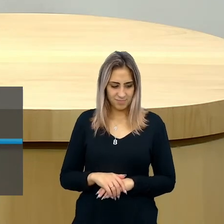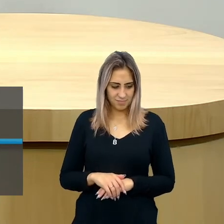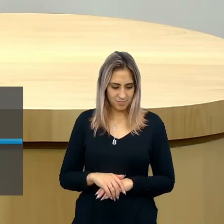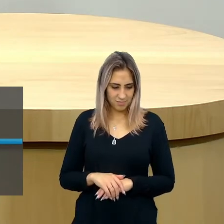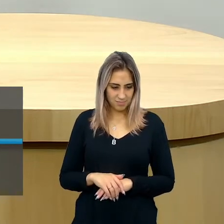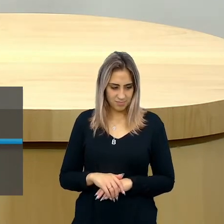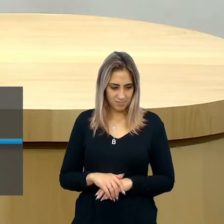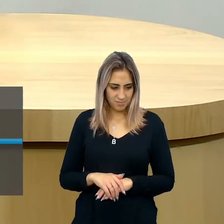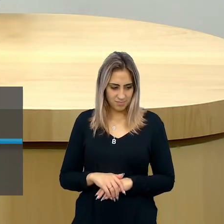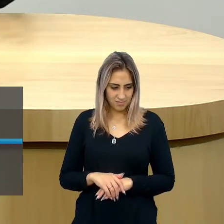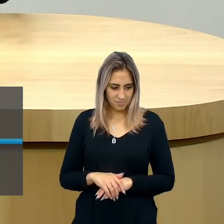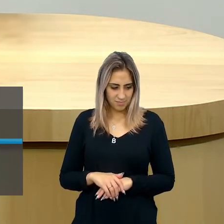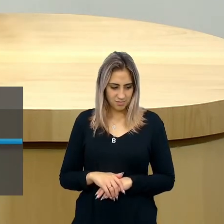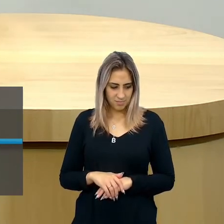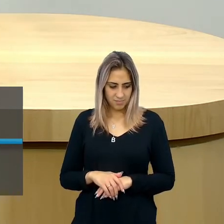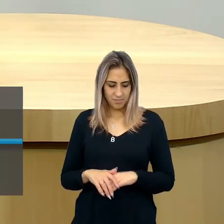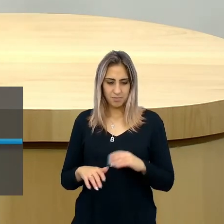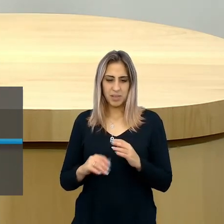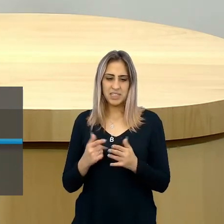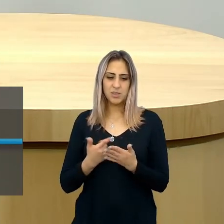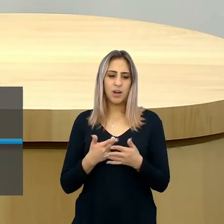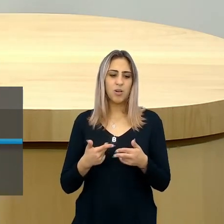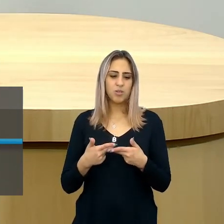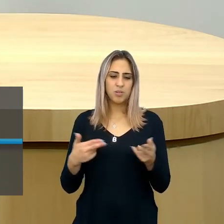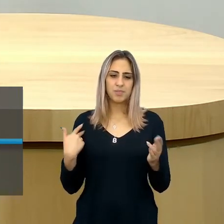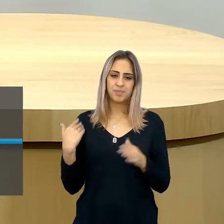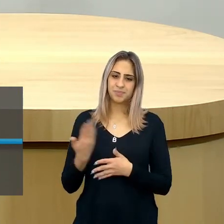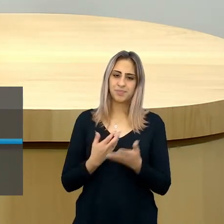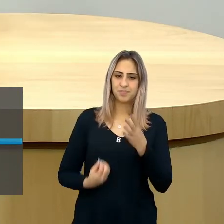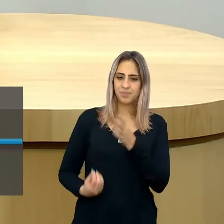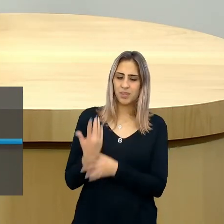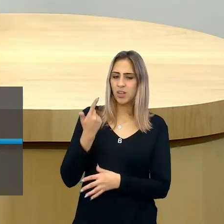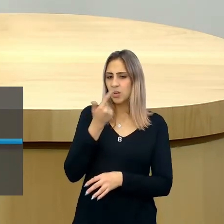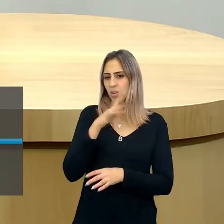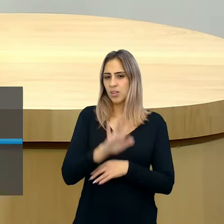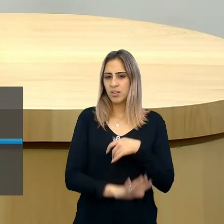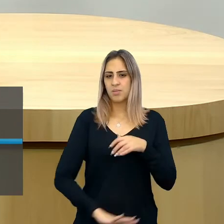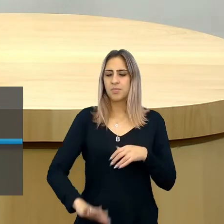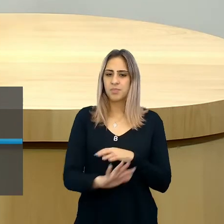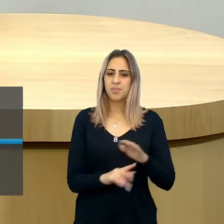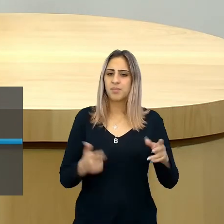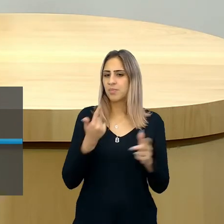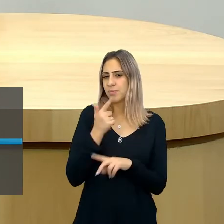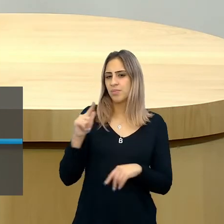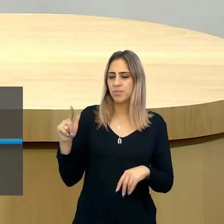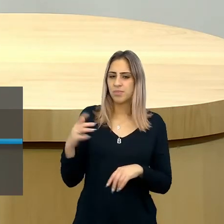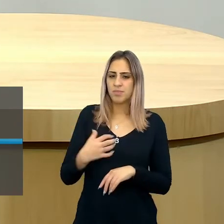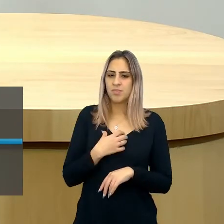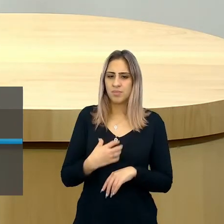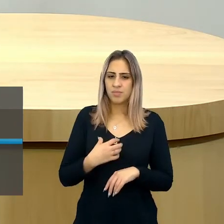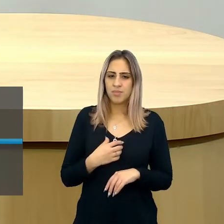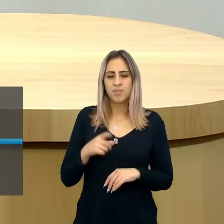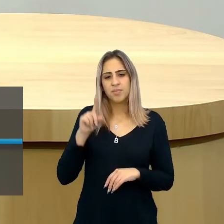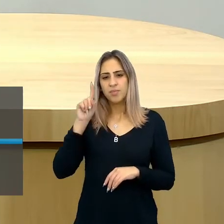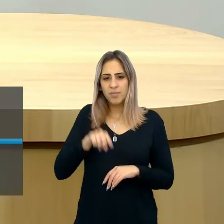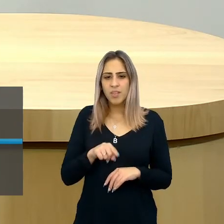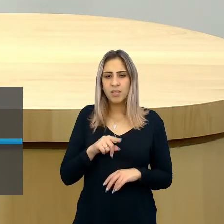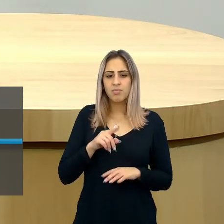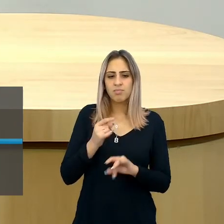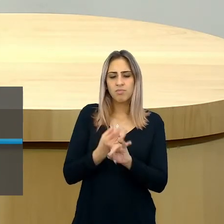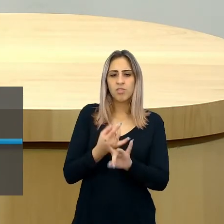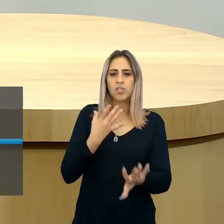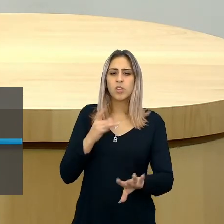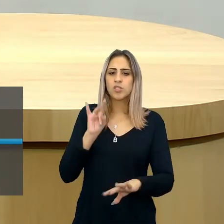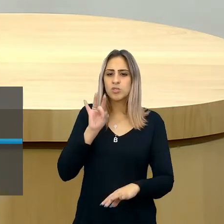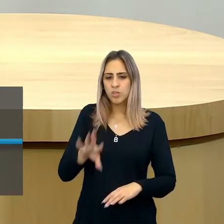é recriado num outro ambiente, num outro âmbito, que é o âmbito virtual.